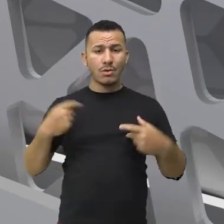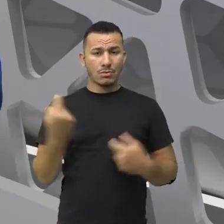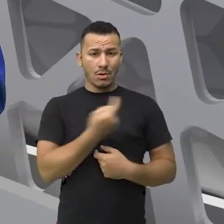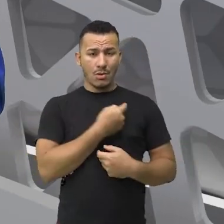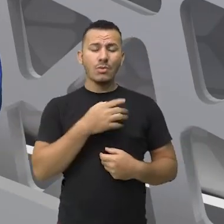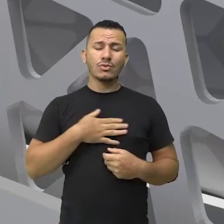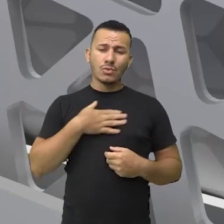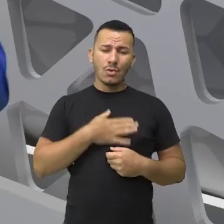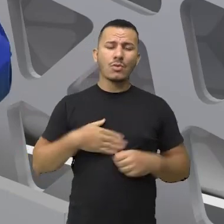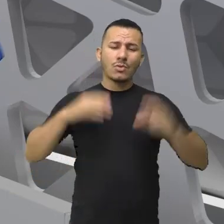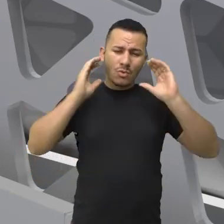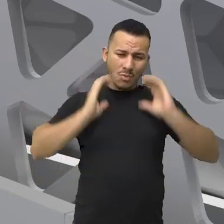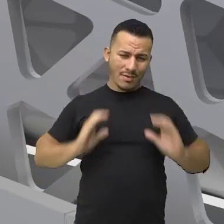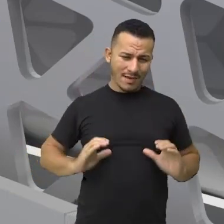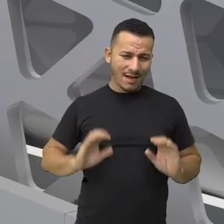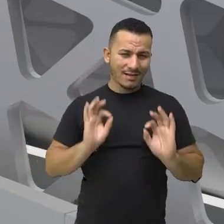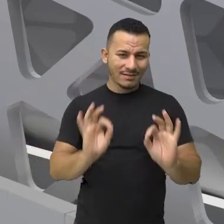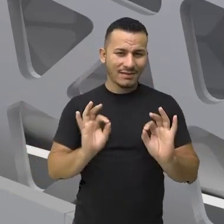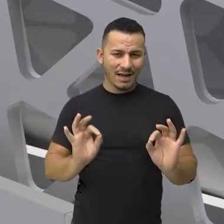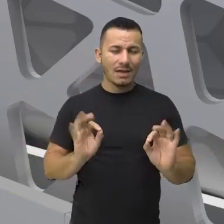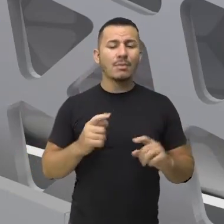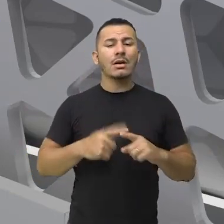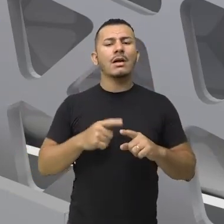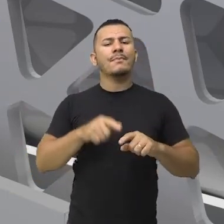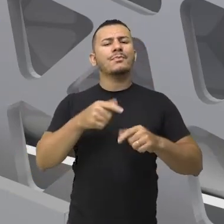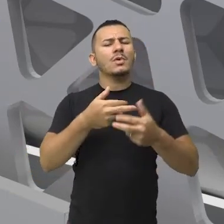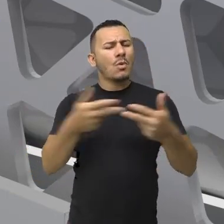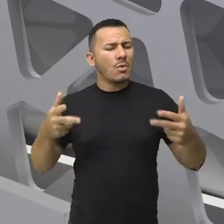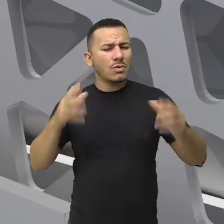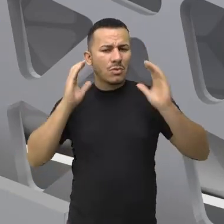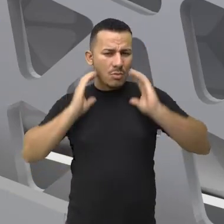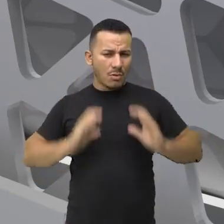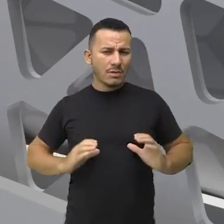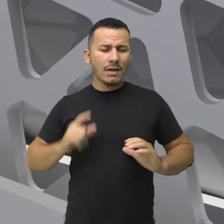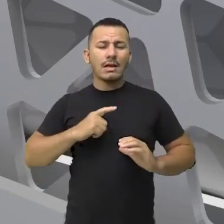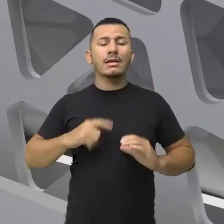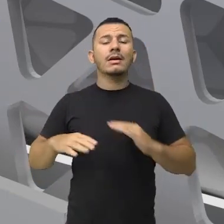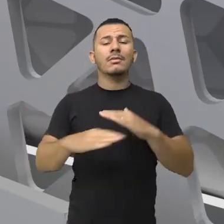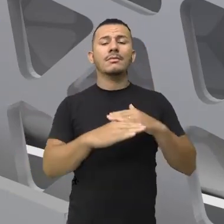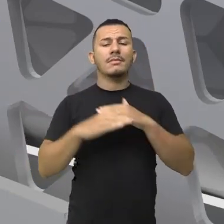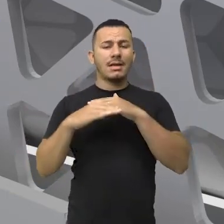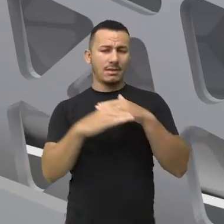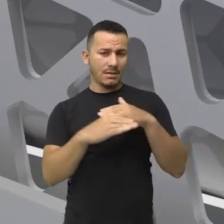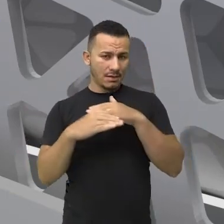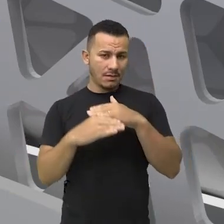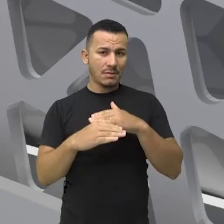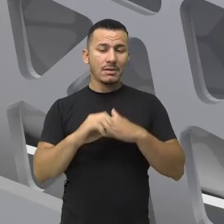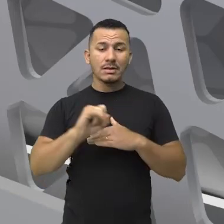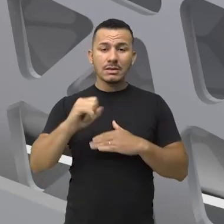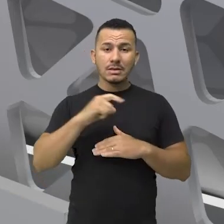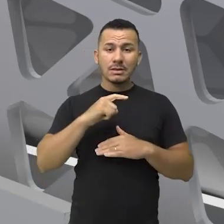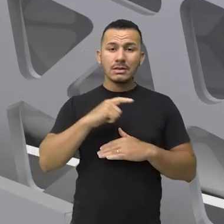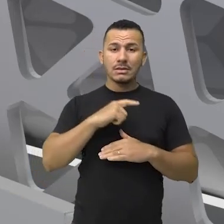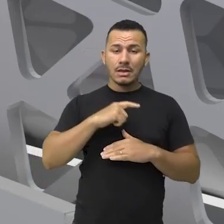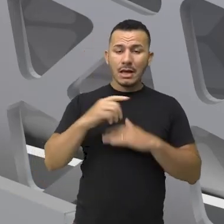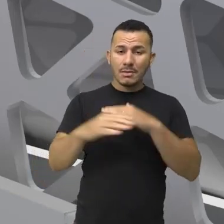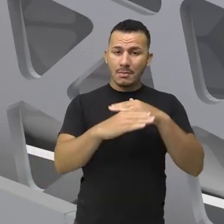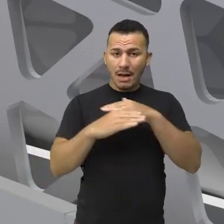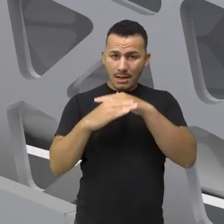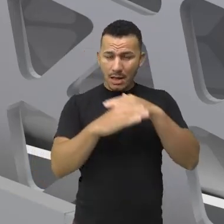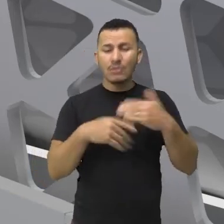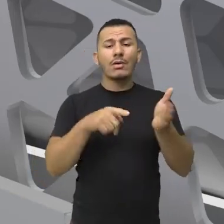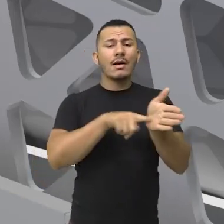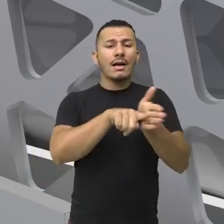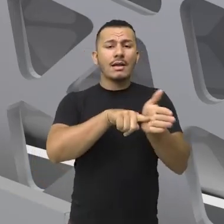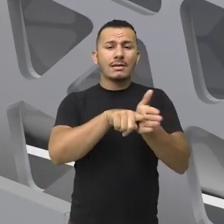coisas comportadas. Porque coisas comportadas mantêm um determinado padrão. Se mantém um determinado padrão, a análise